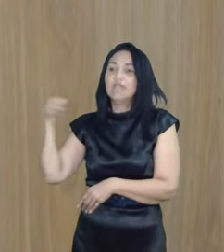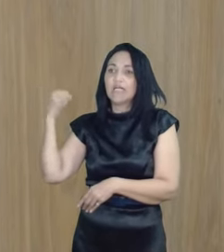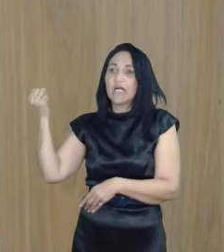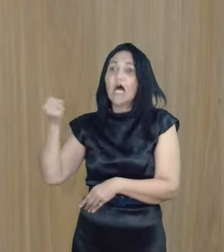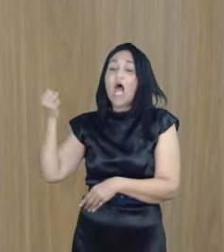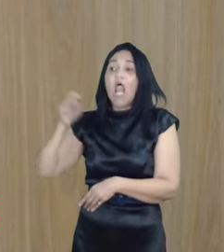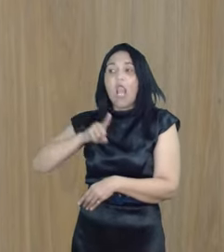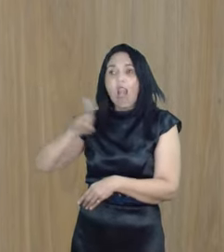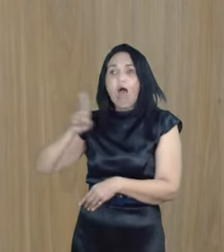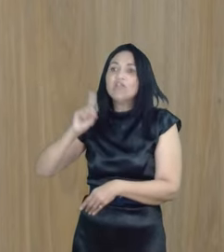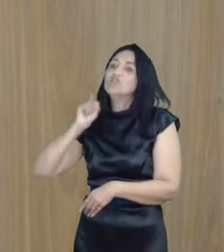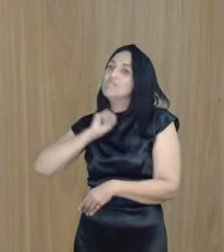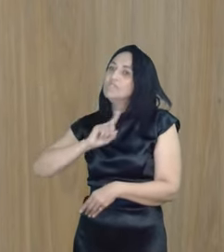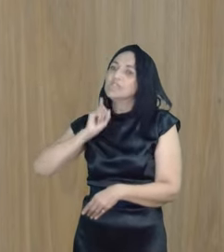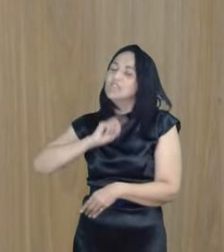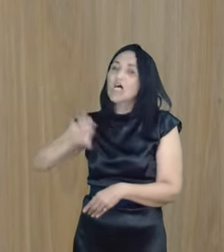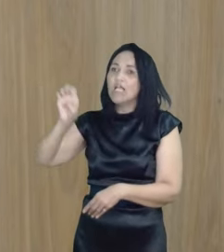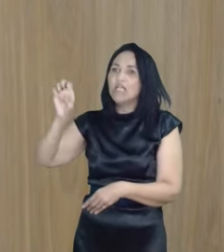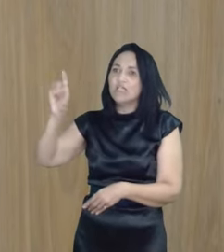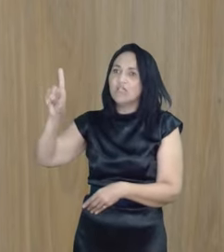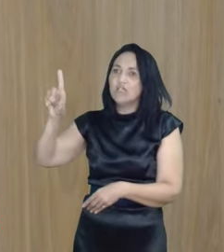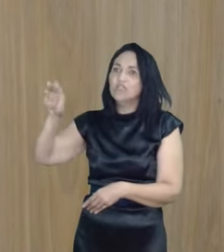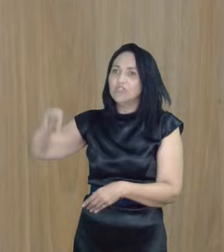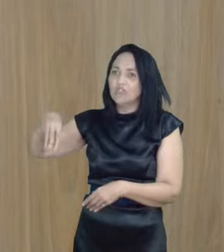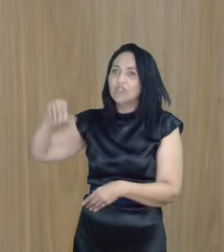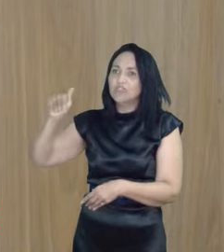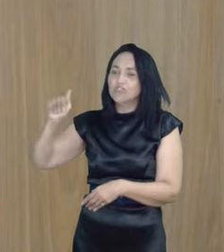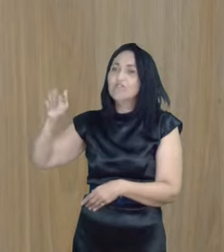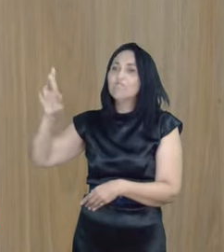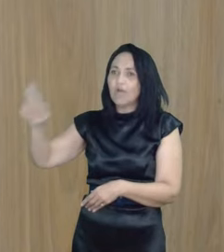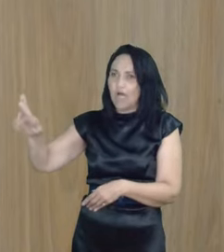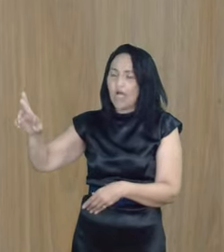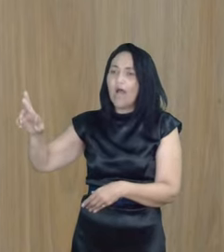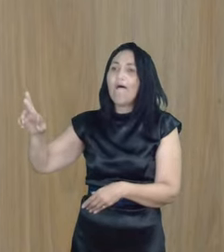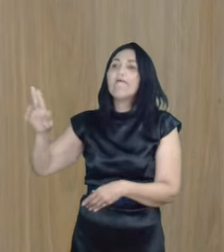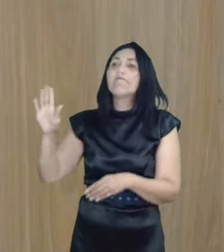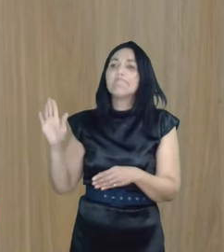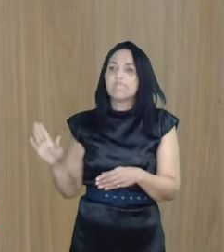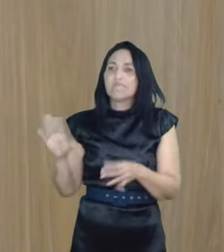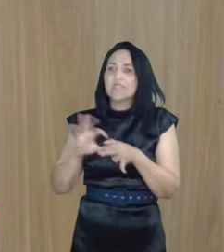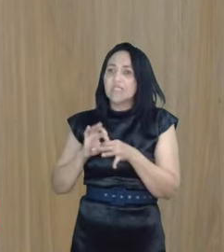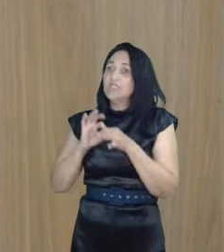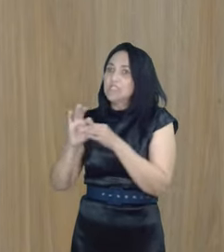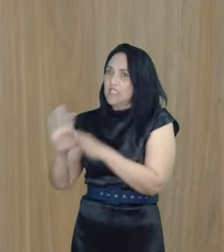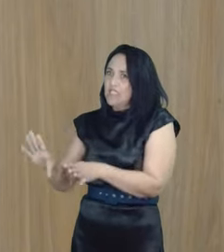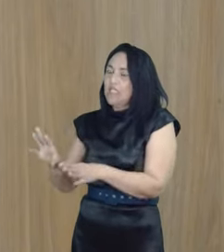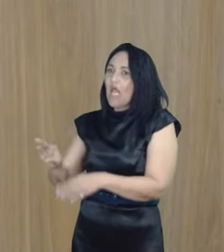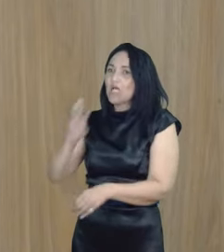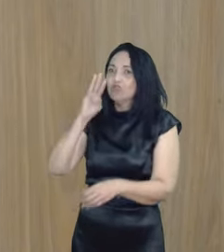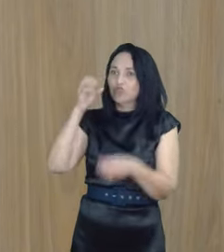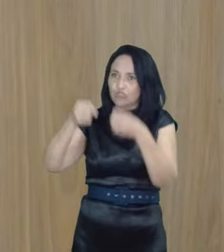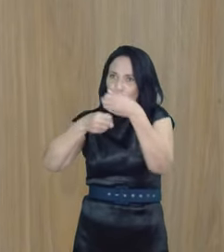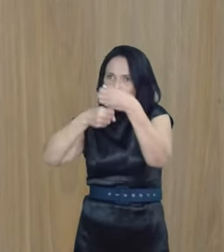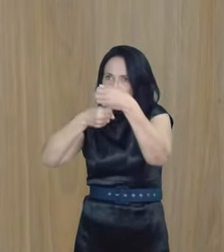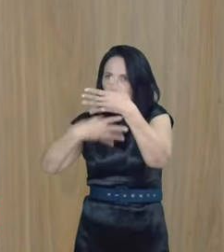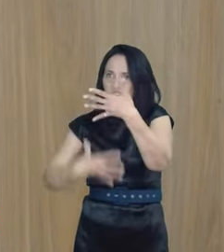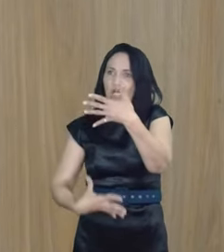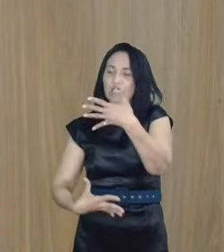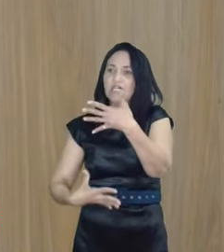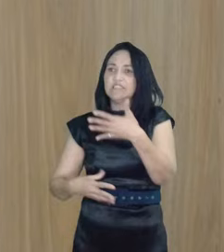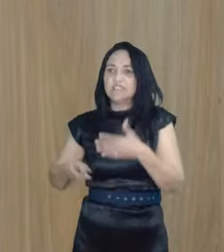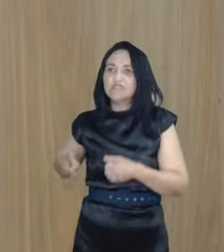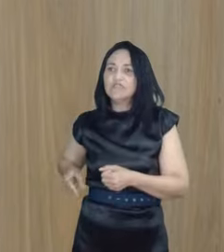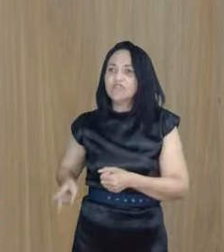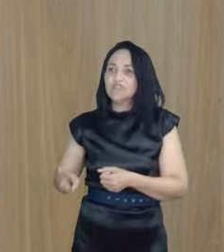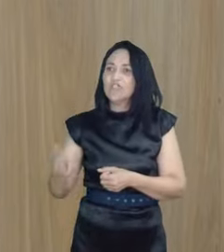Minas Gerais. Edmar Rodrigues também, deixando o bom dia dele aqui no nosso chat Democracia. A gente segue aqui no Jornal PT Brasil.